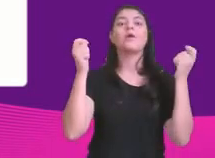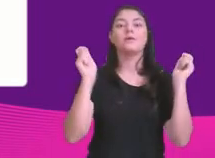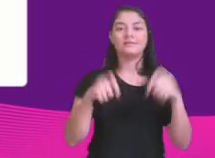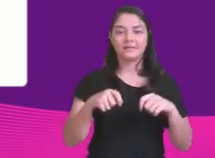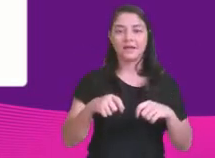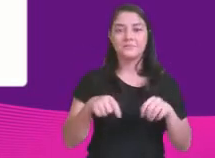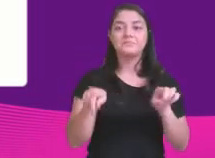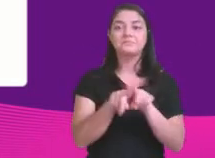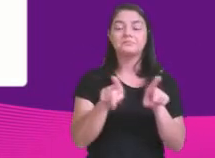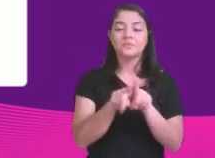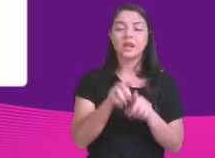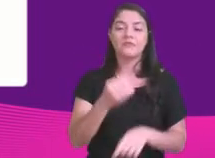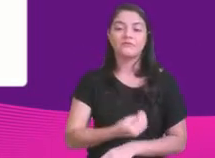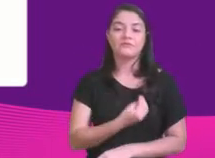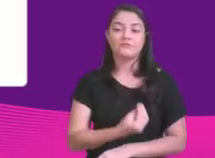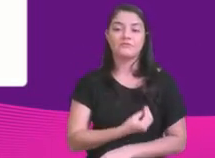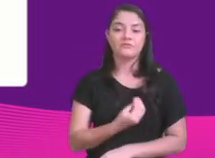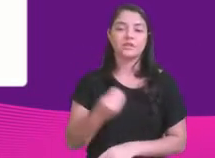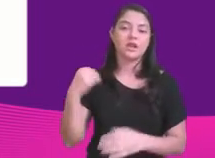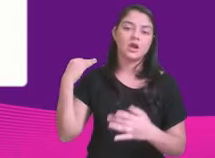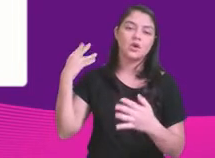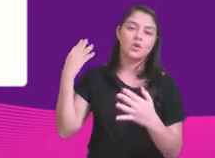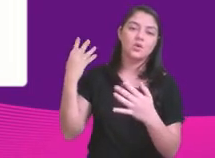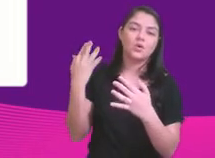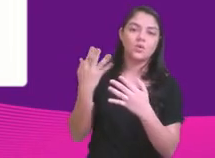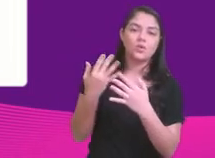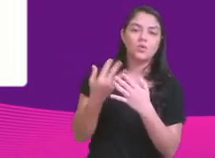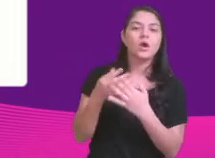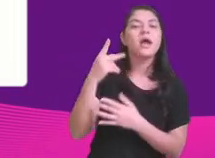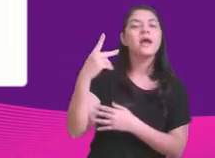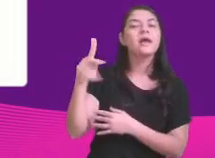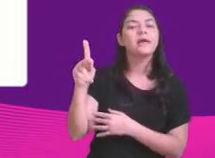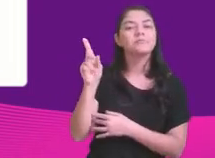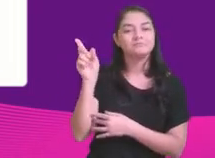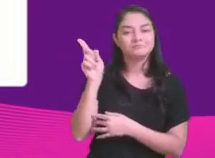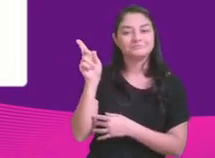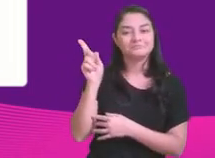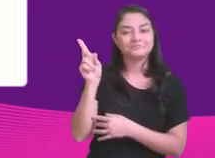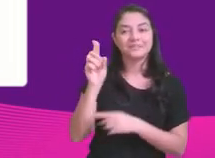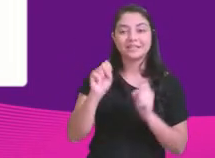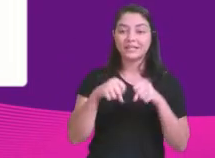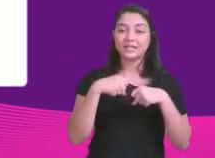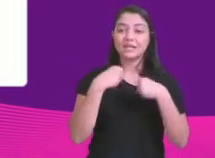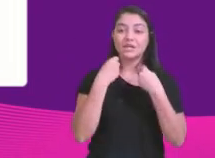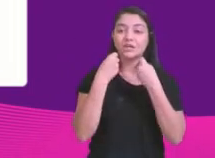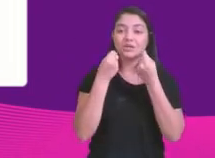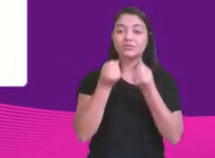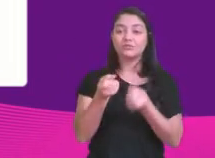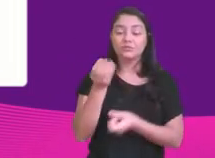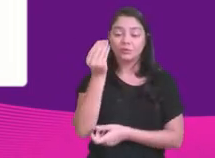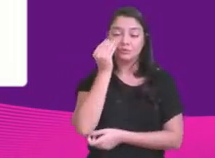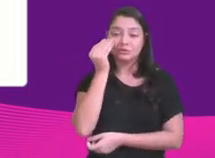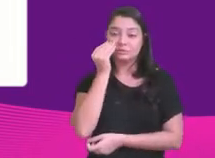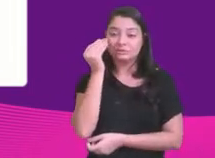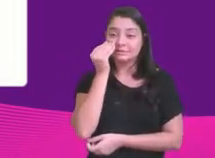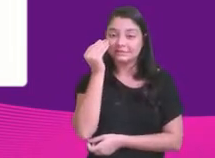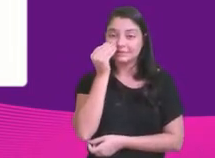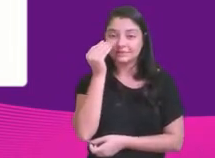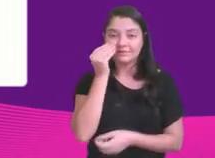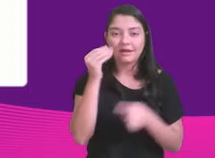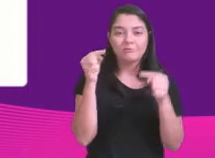sua vida, Bill Hilde tem tentado buscar a forma mais adequada e a forma